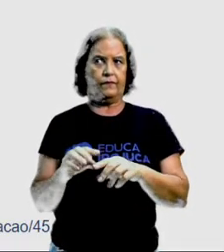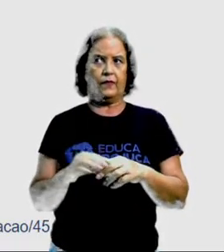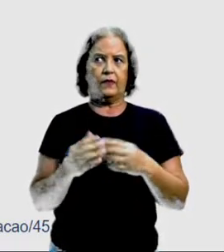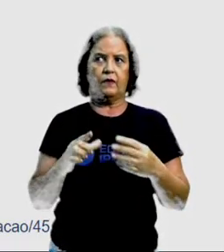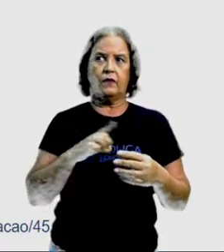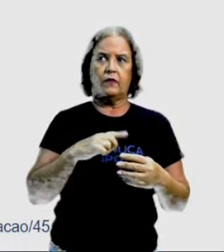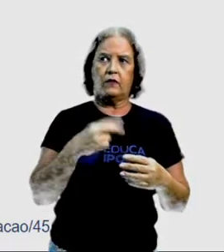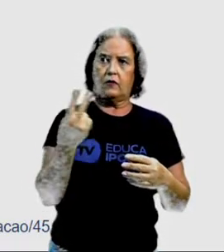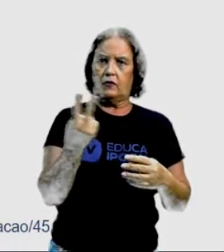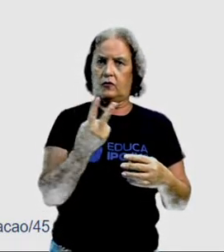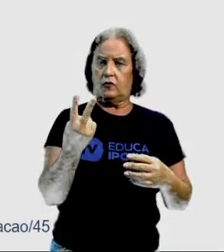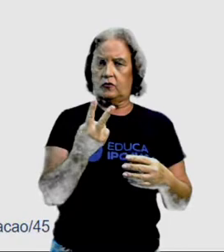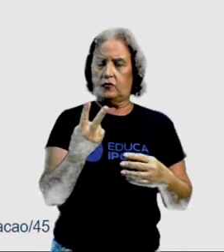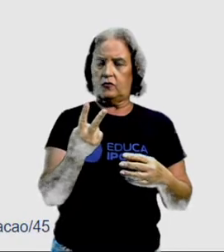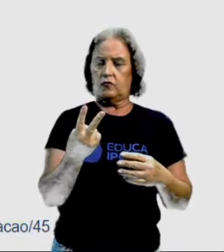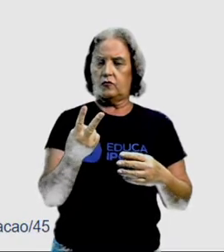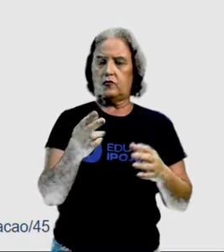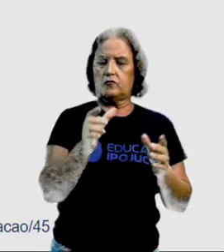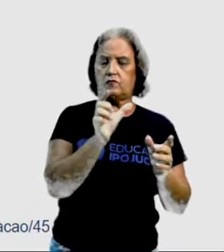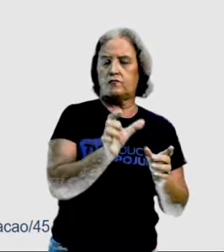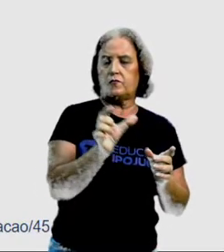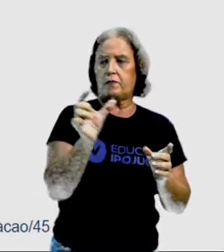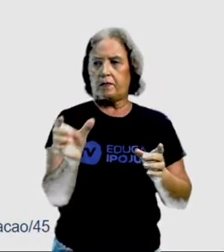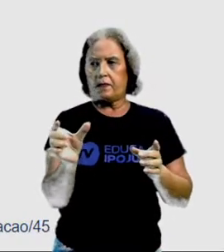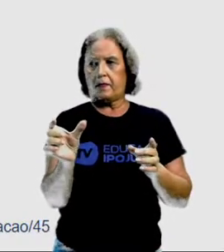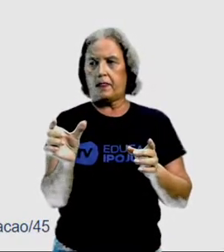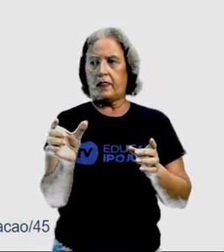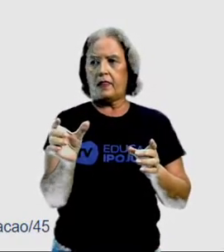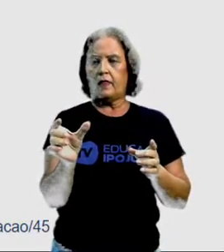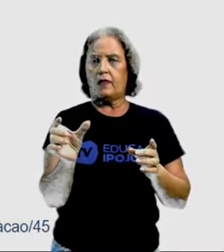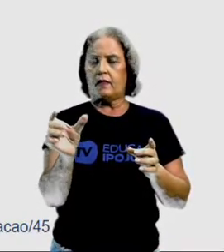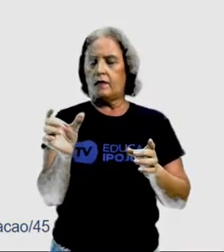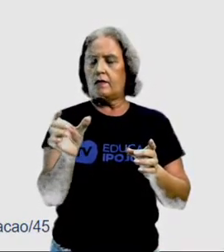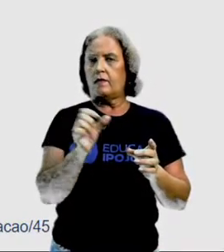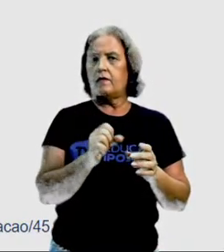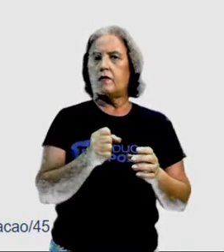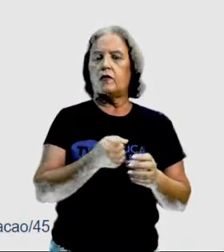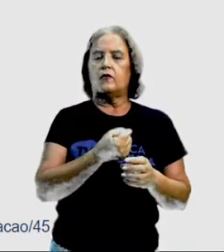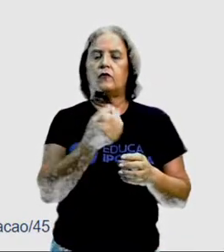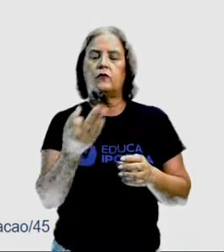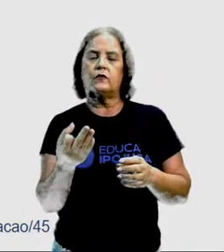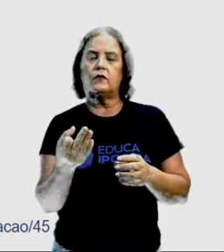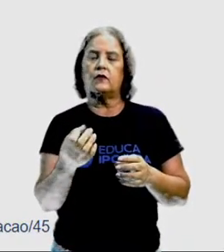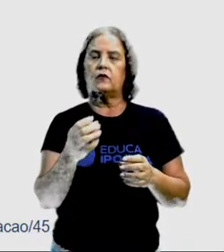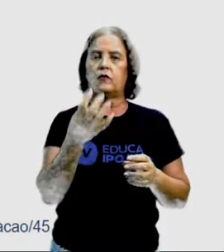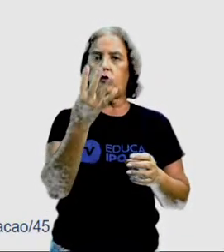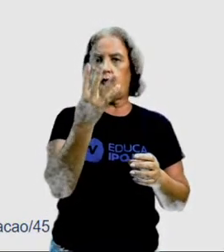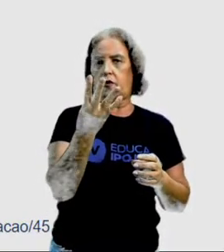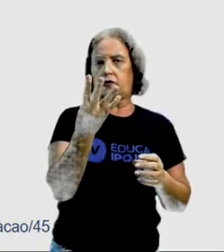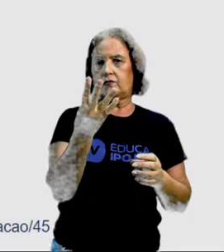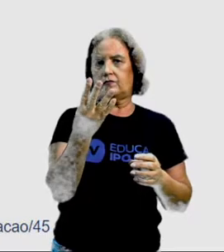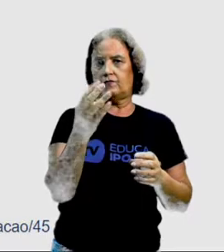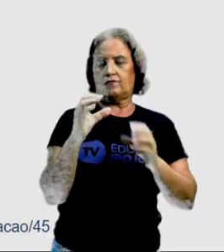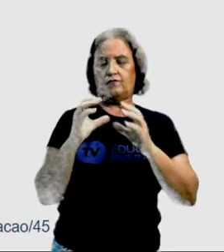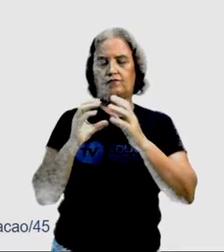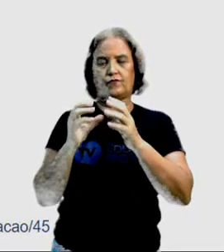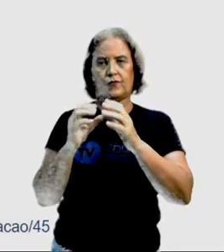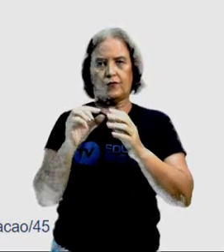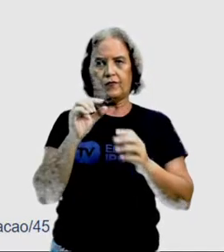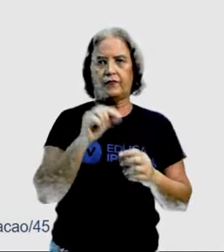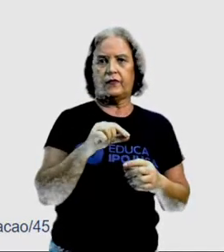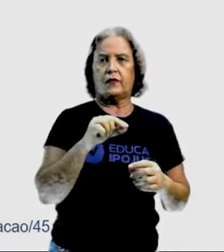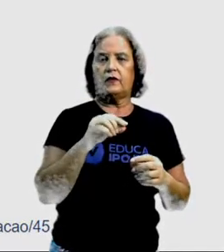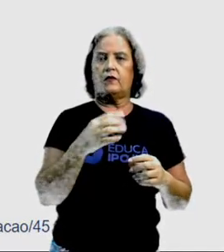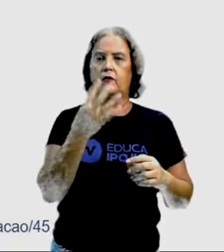duas fragmentações de 2 pedras, cada uma contendo o quantitativo de 4 bolinhas. Então, se for para a soma,